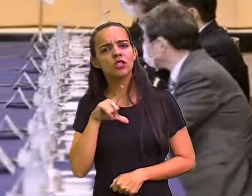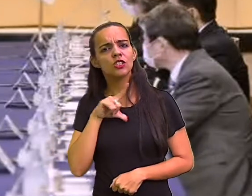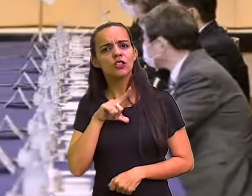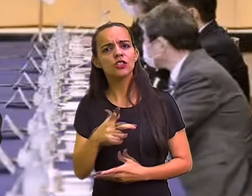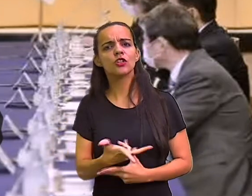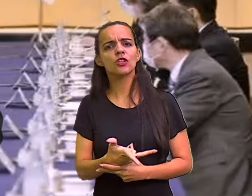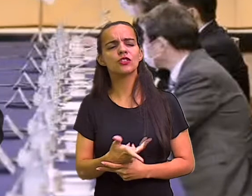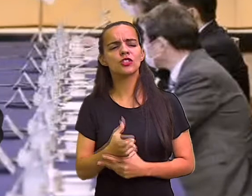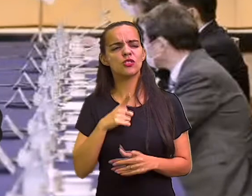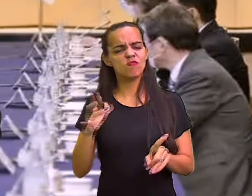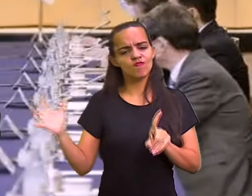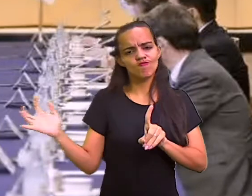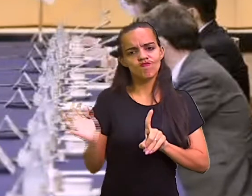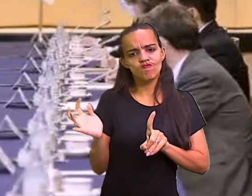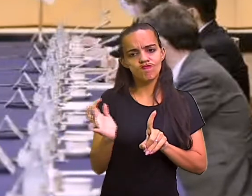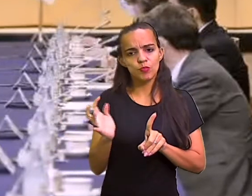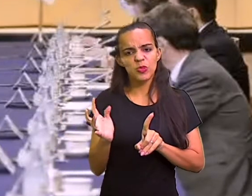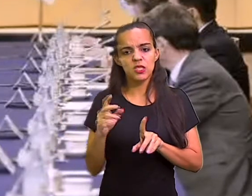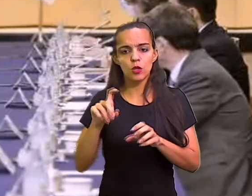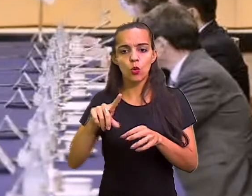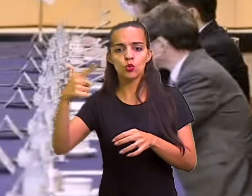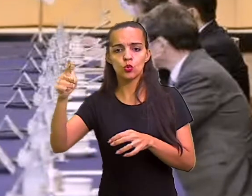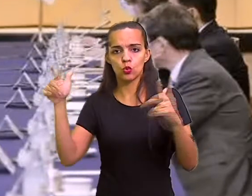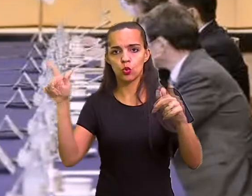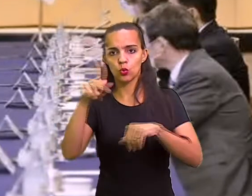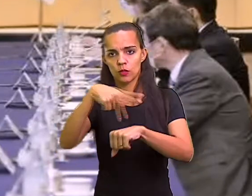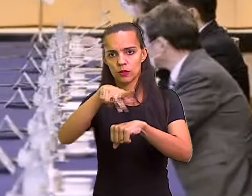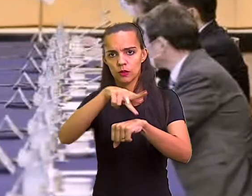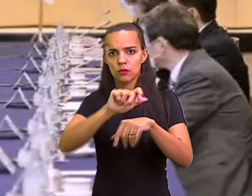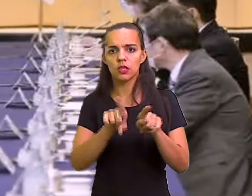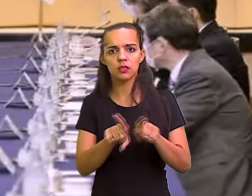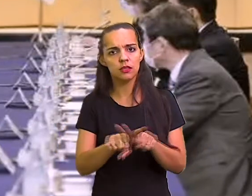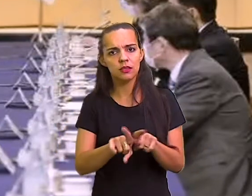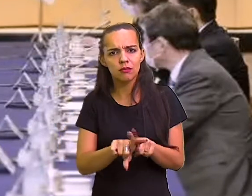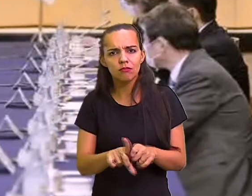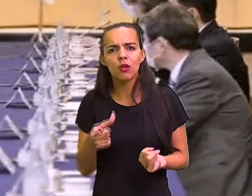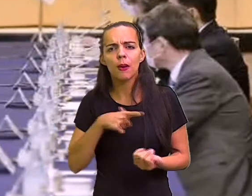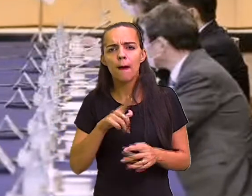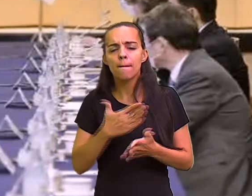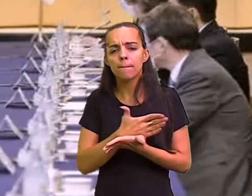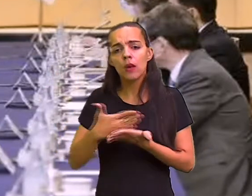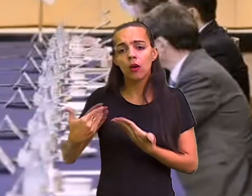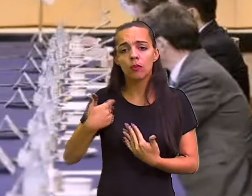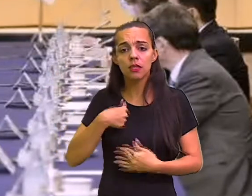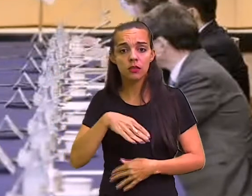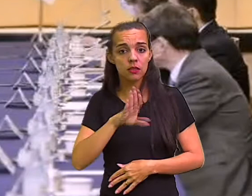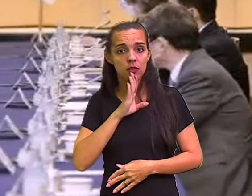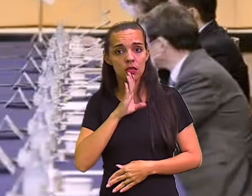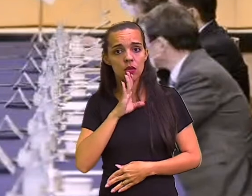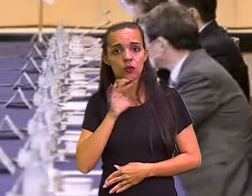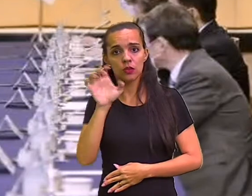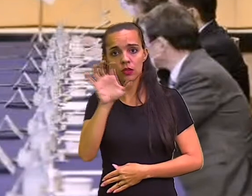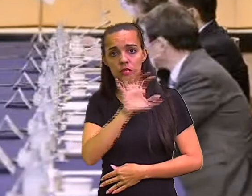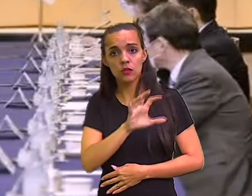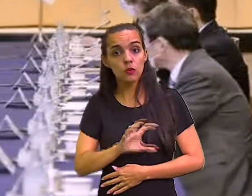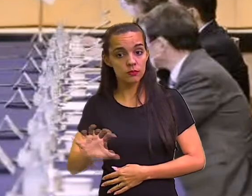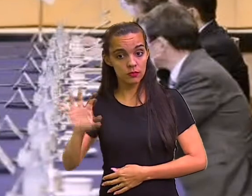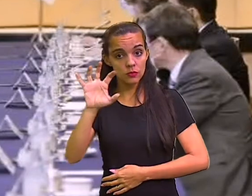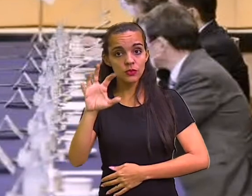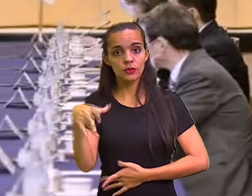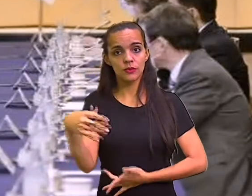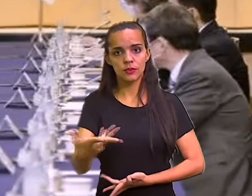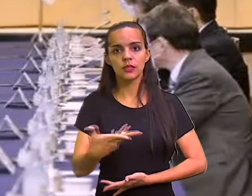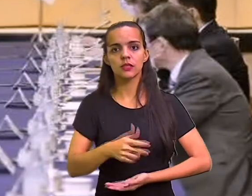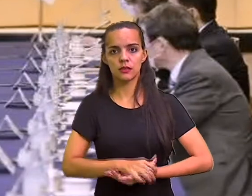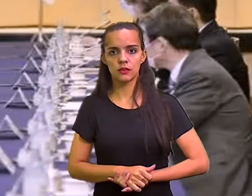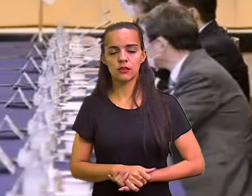pressão internacional. Os Países Baixos foram forçados a reconhecer o novo Estado. Então, perderam essa colônia